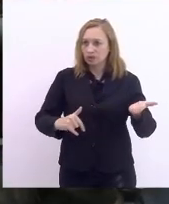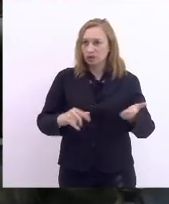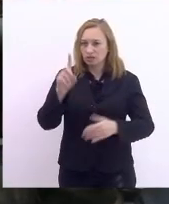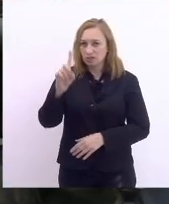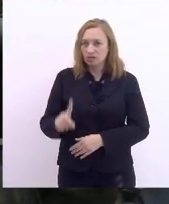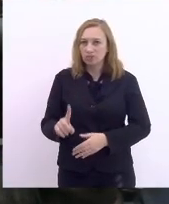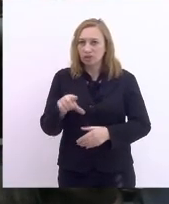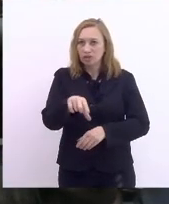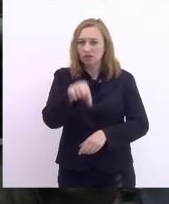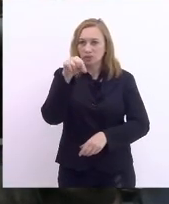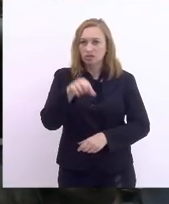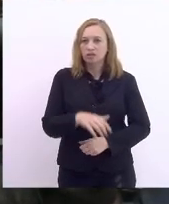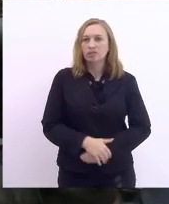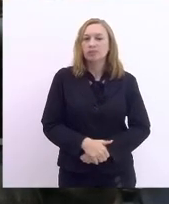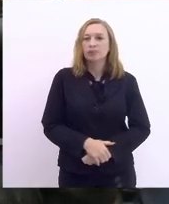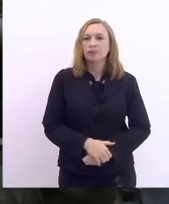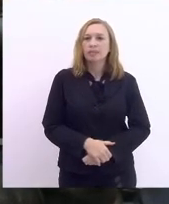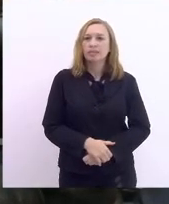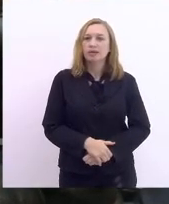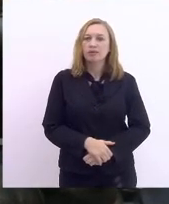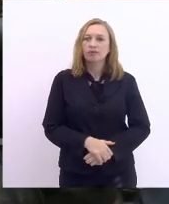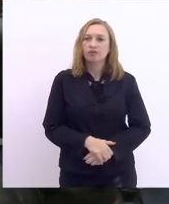E aí